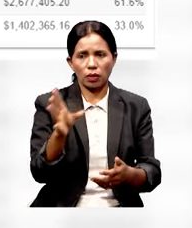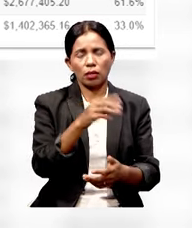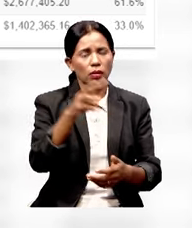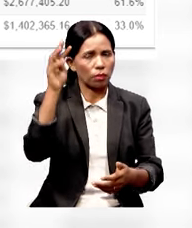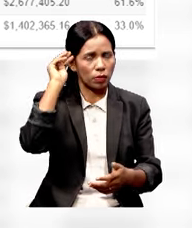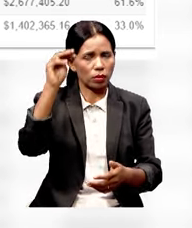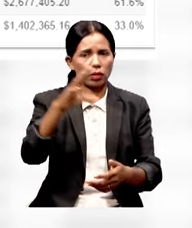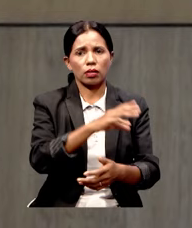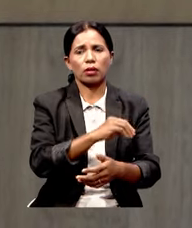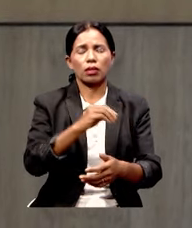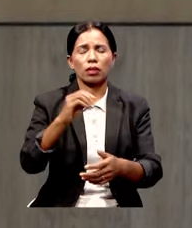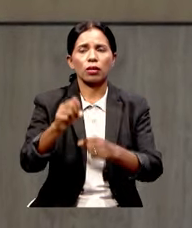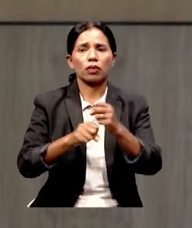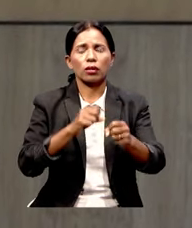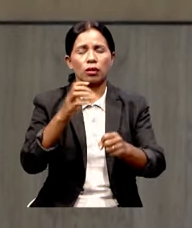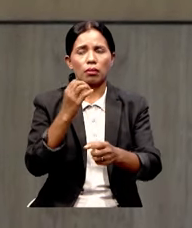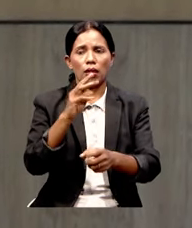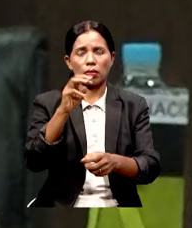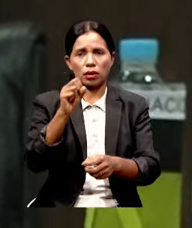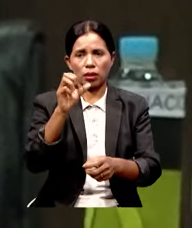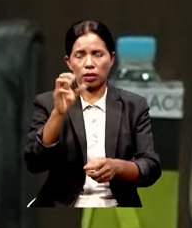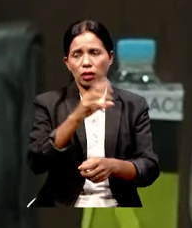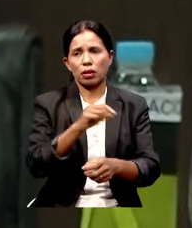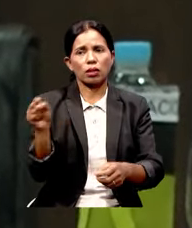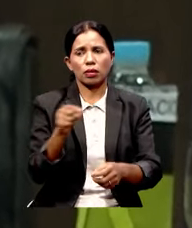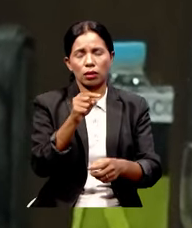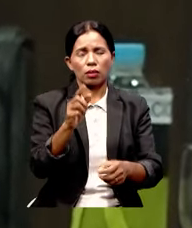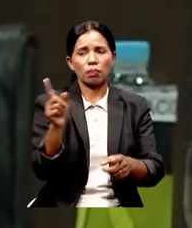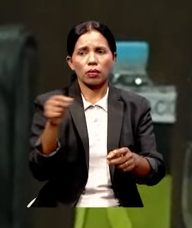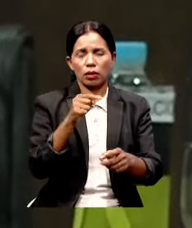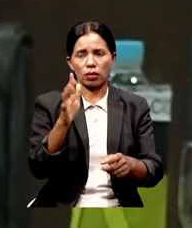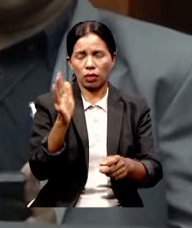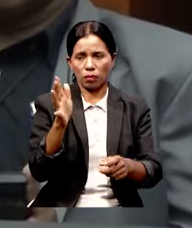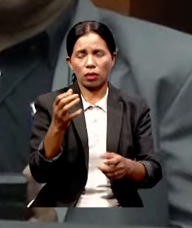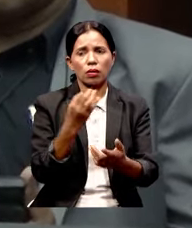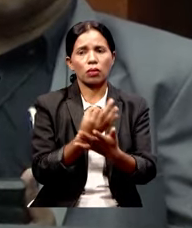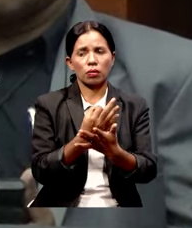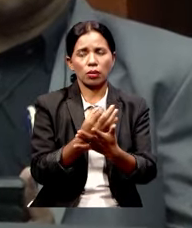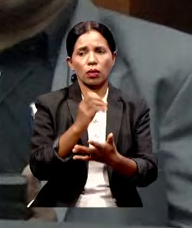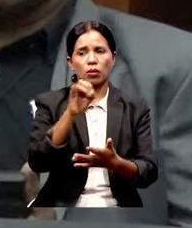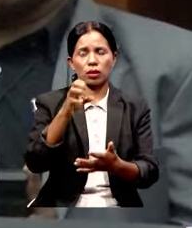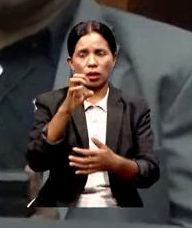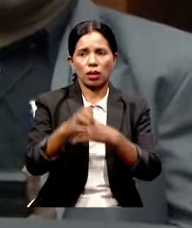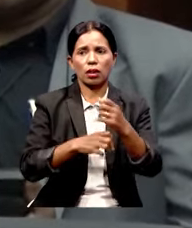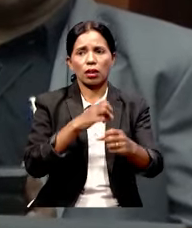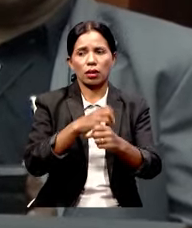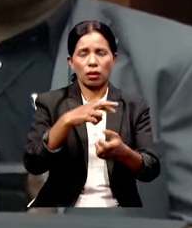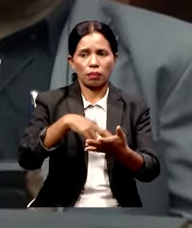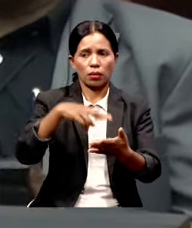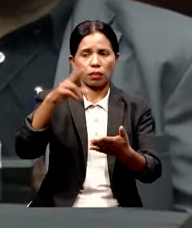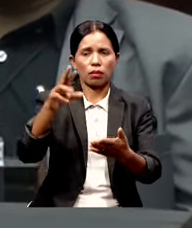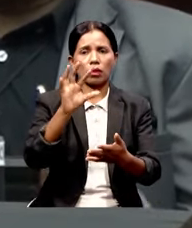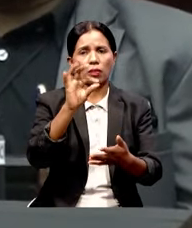Ministério Coordenador Assuntos Sociais no Finanças foi em 15% lima no recin. Orçamento geral tinang riuroron resintolu nebe aprova iha mandatu